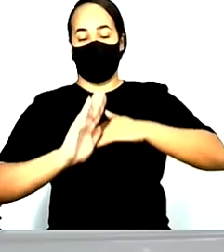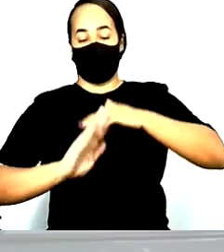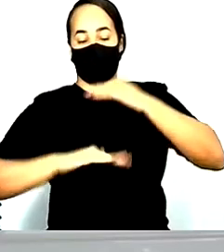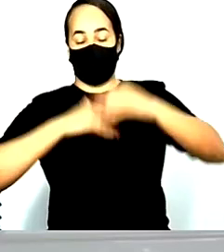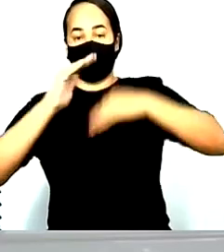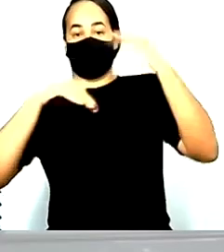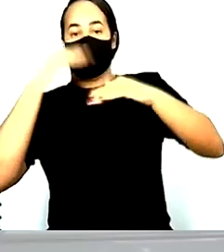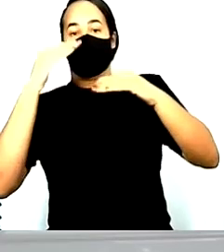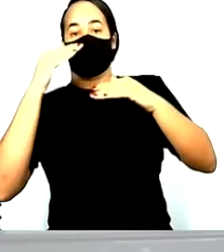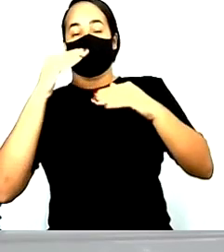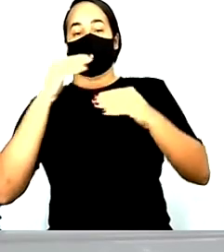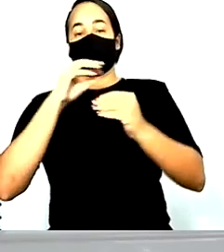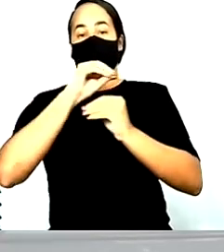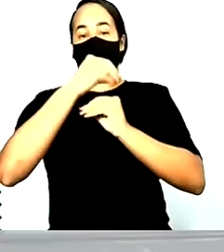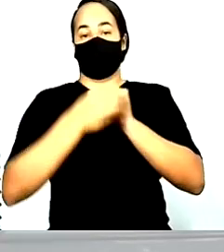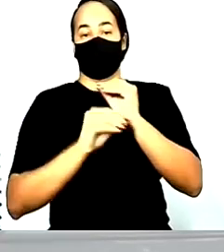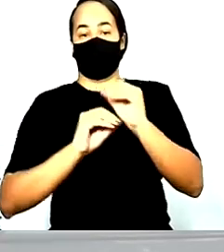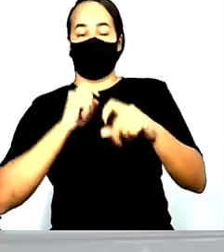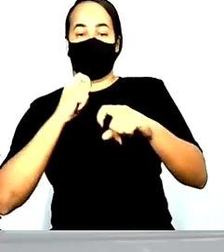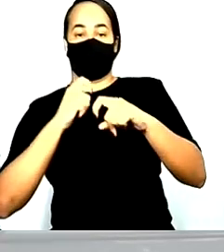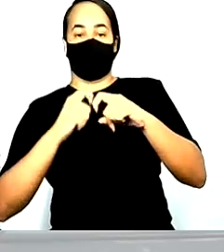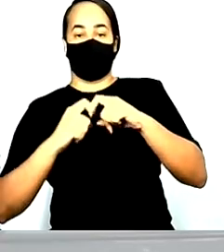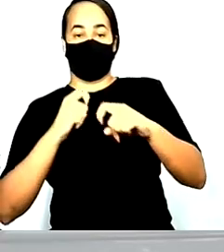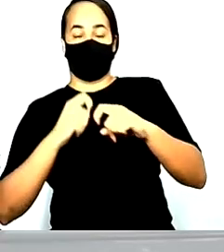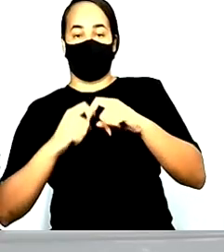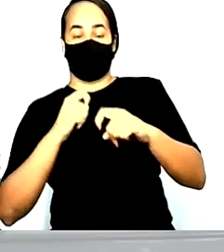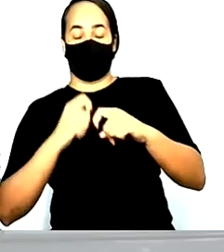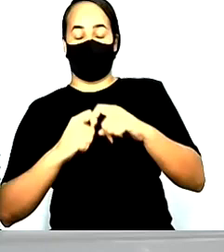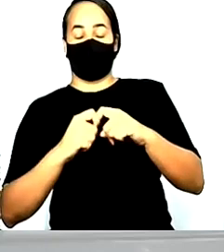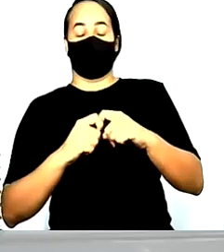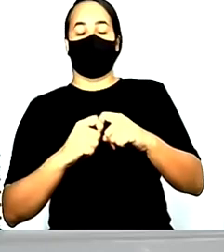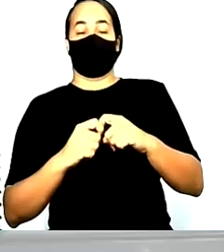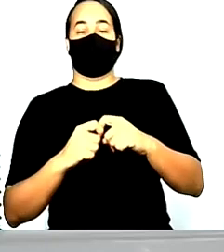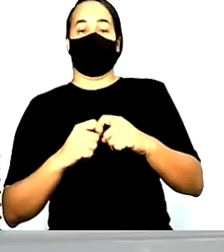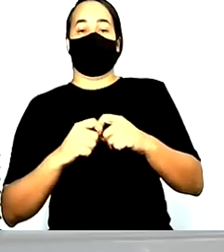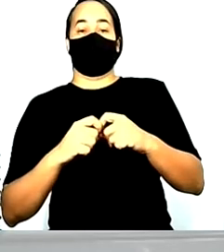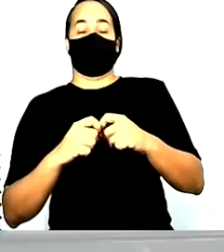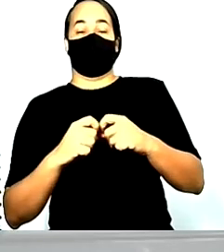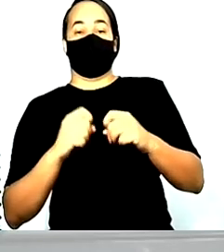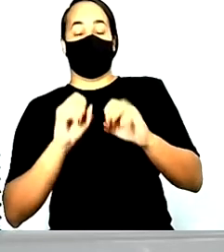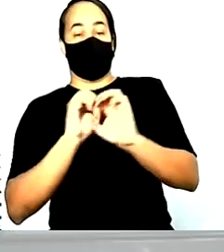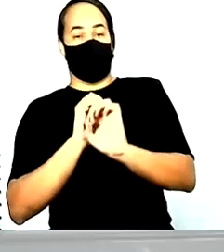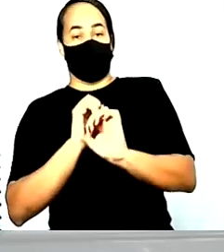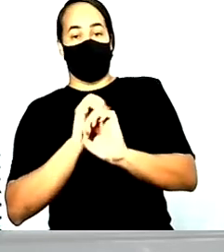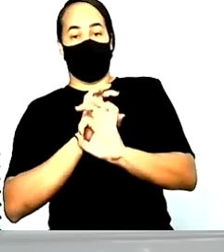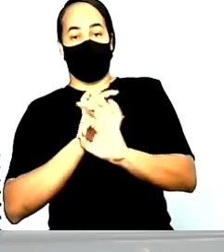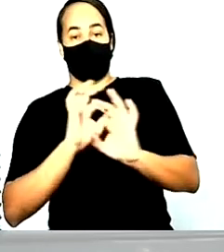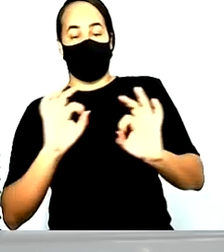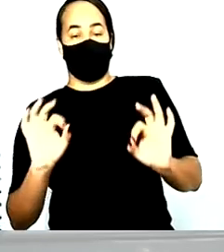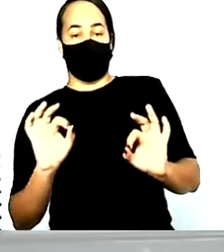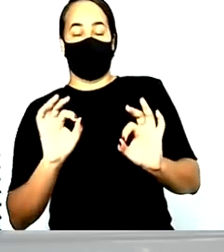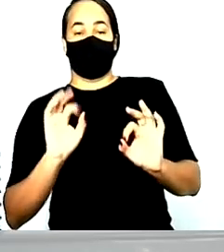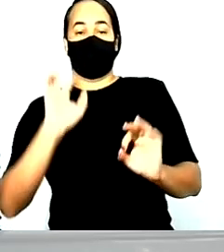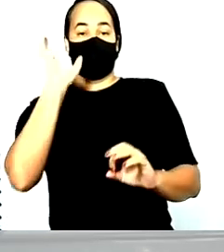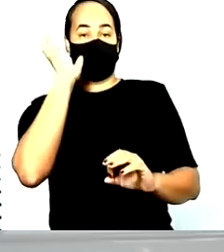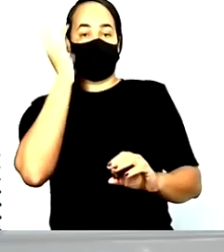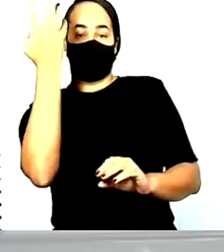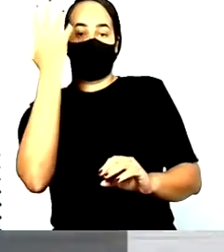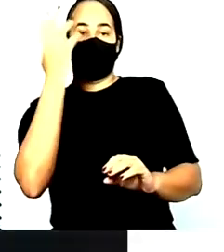células sexuais ficam disponíveis para originarem outro ser, que aí é que vai completar a nossa